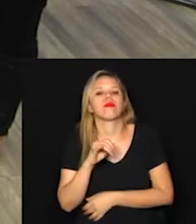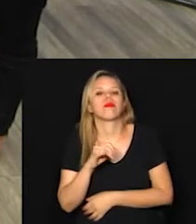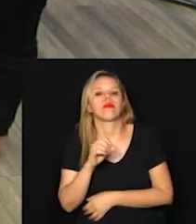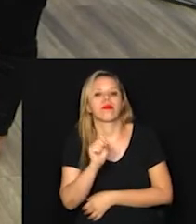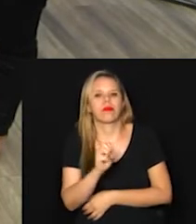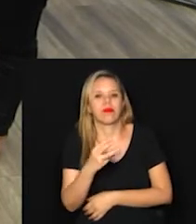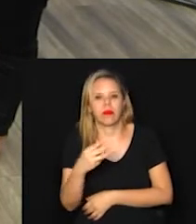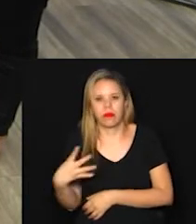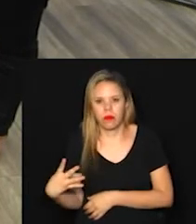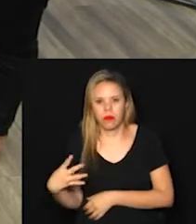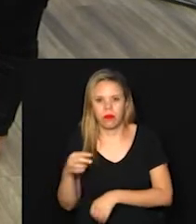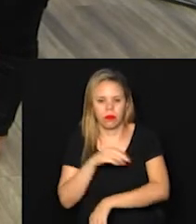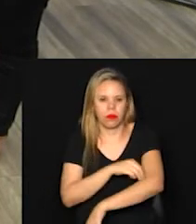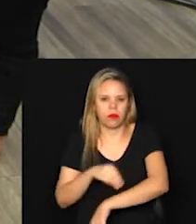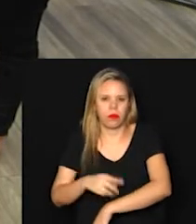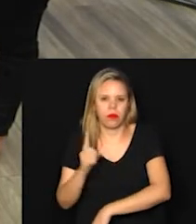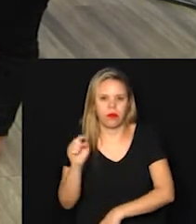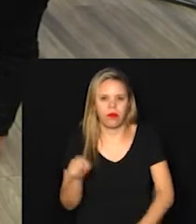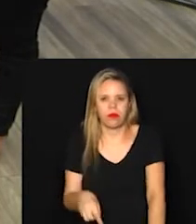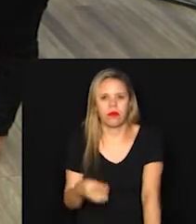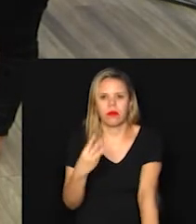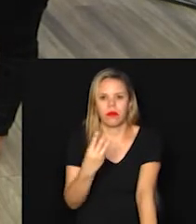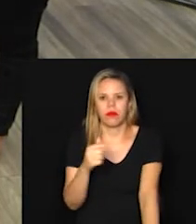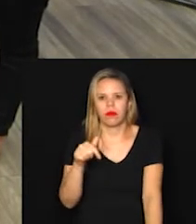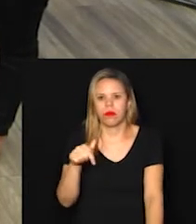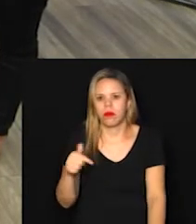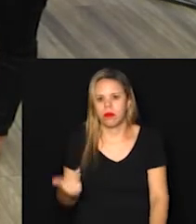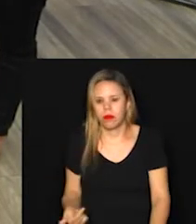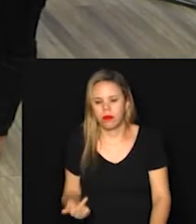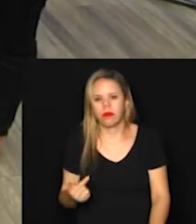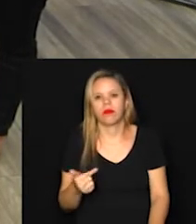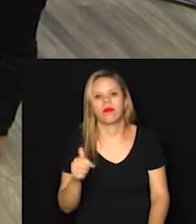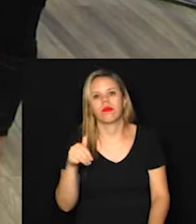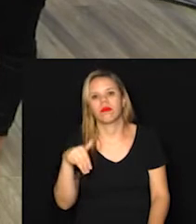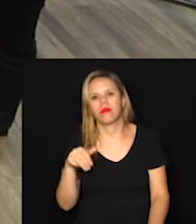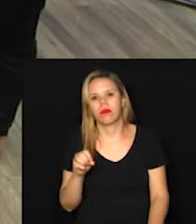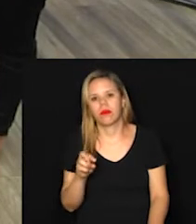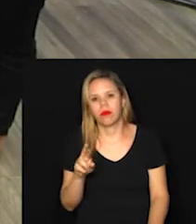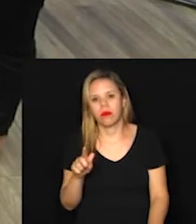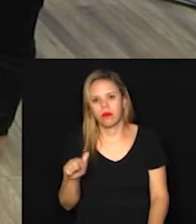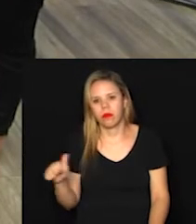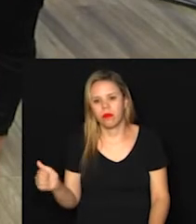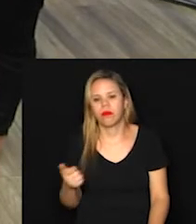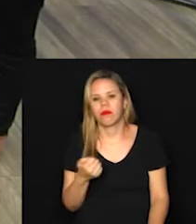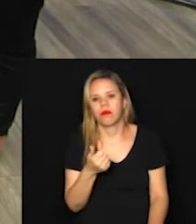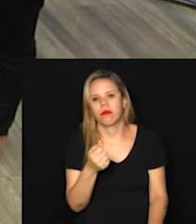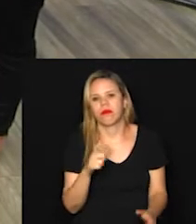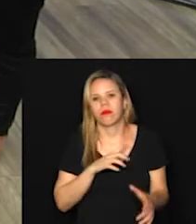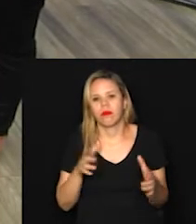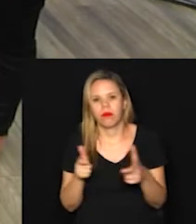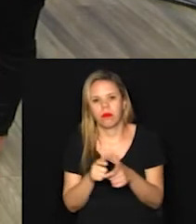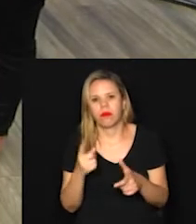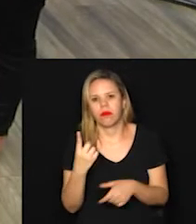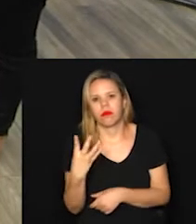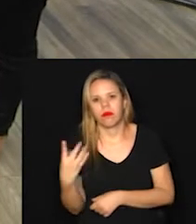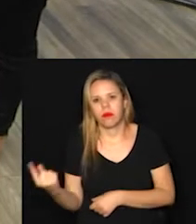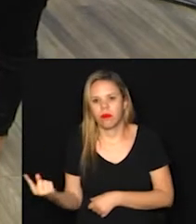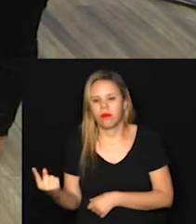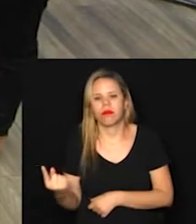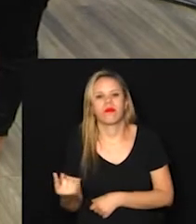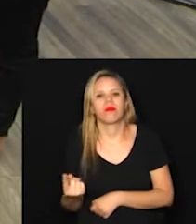834. Montemor, 1.372. Morungaba também tem um pouquinho, apesar da cidade é pequena, 141. Nova